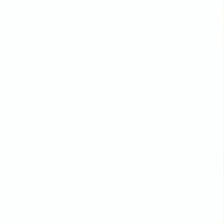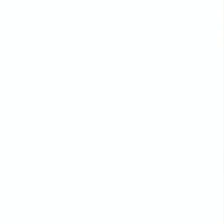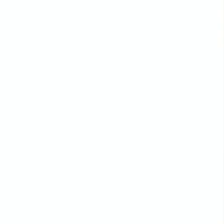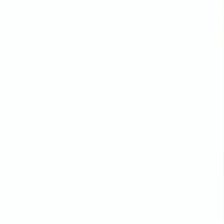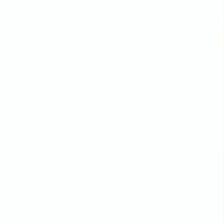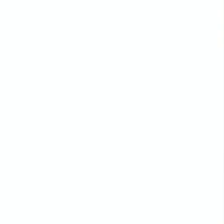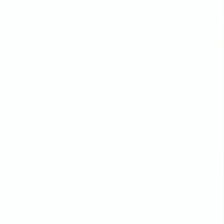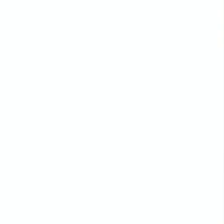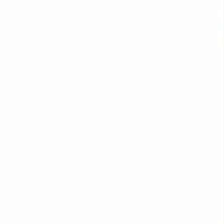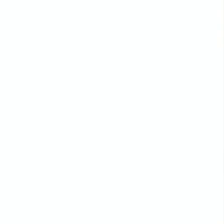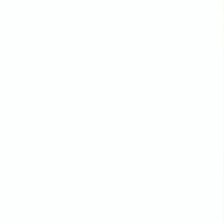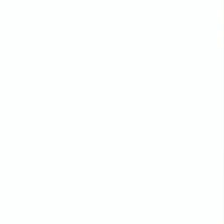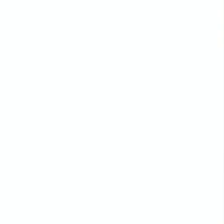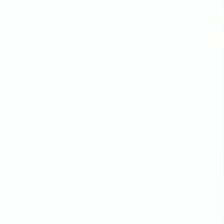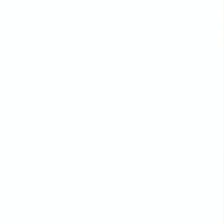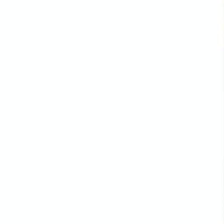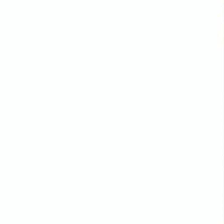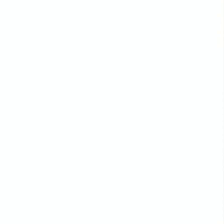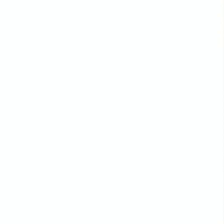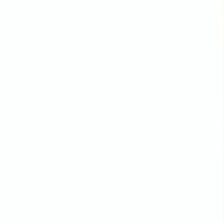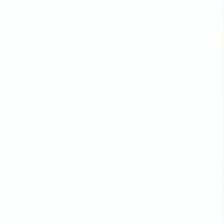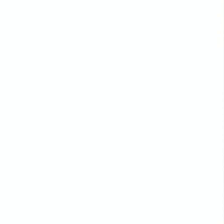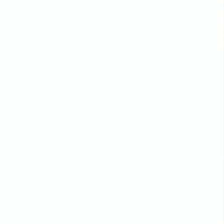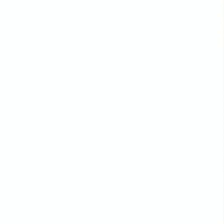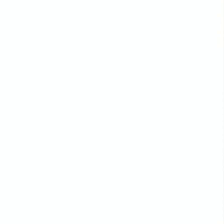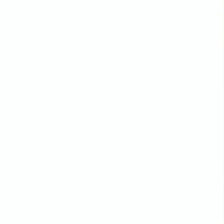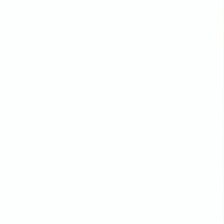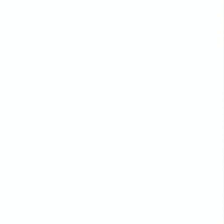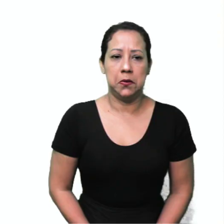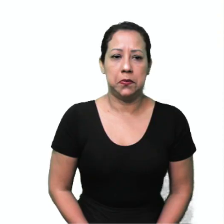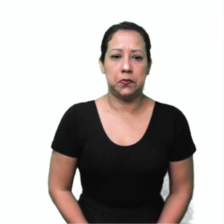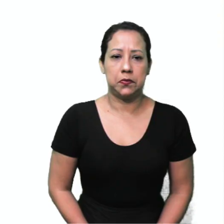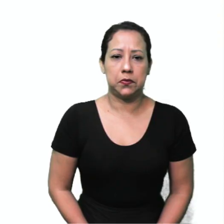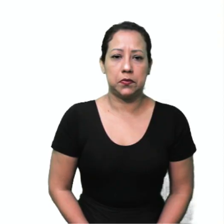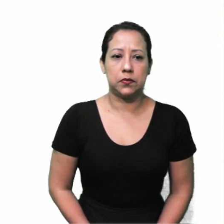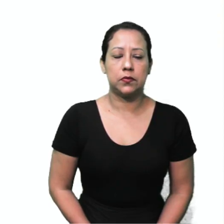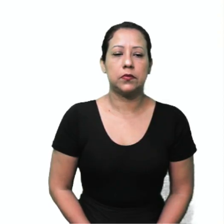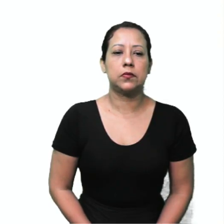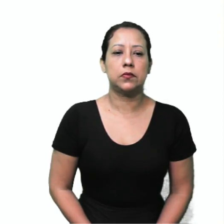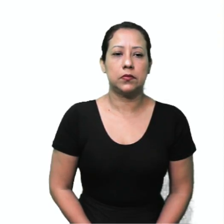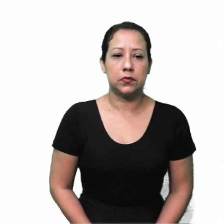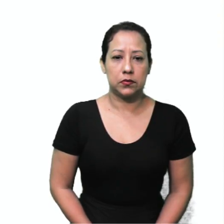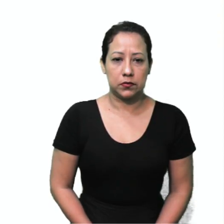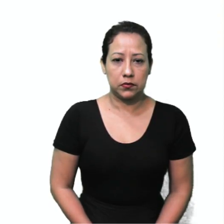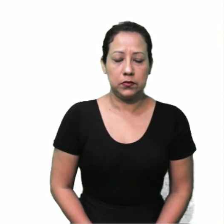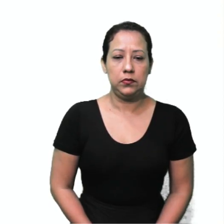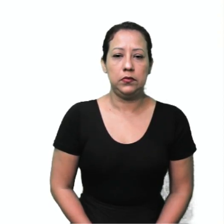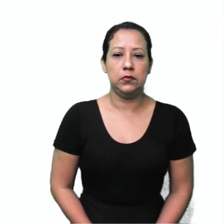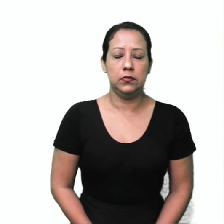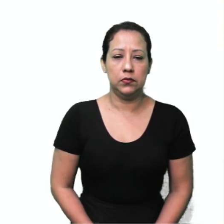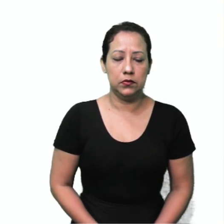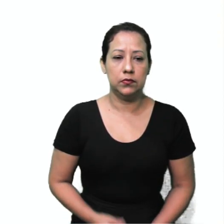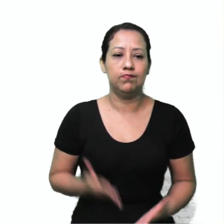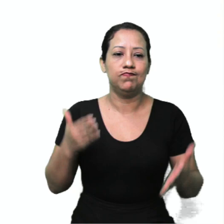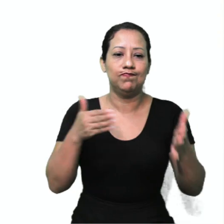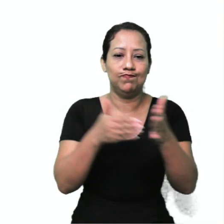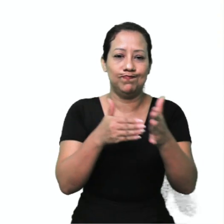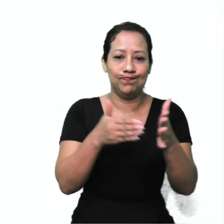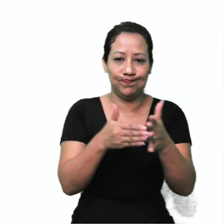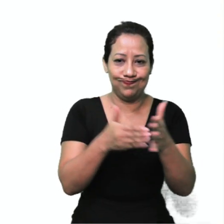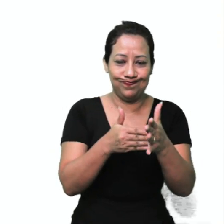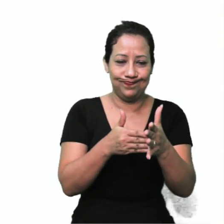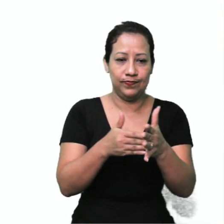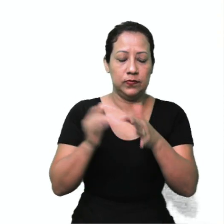Olha a telinha aí, ó, que nós temos, ó. A entrada de imigrantes são